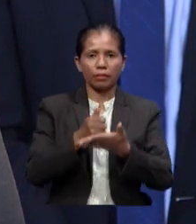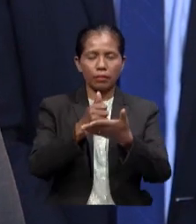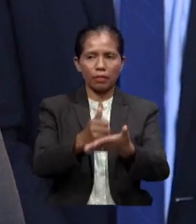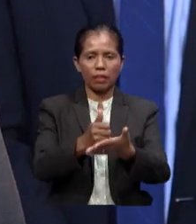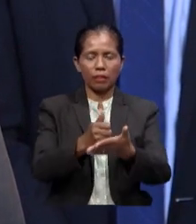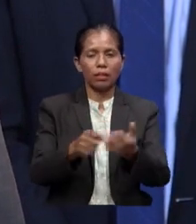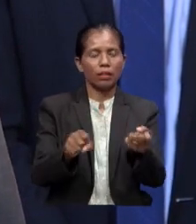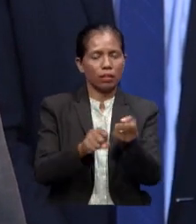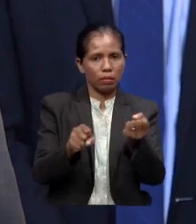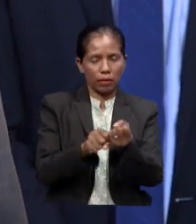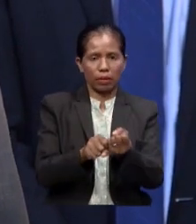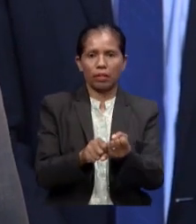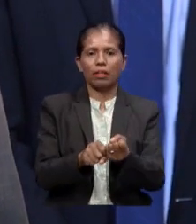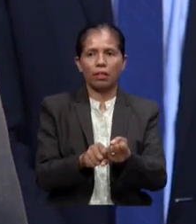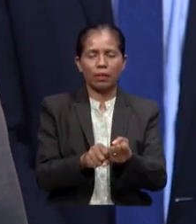contribui para